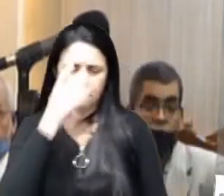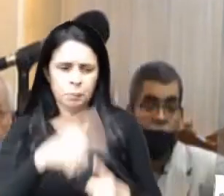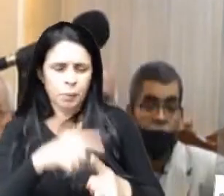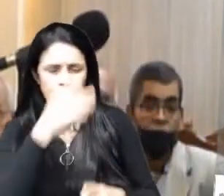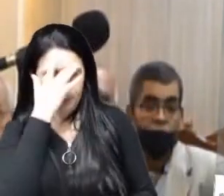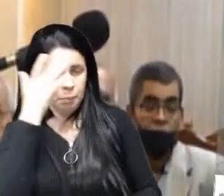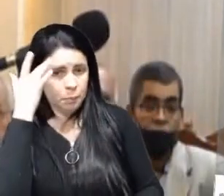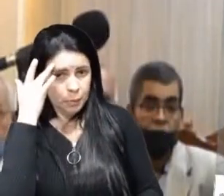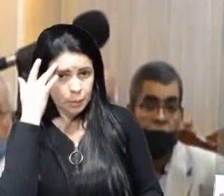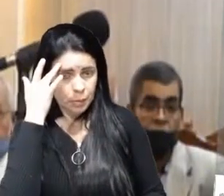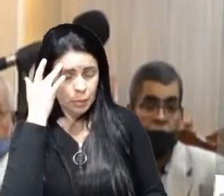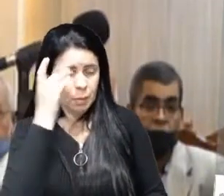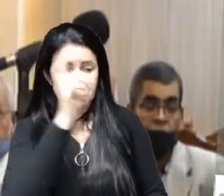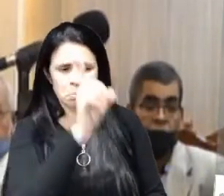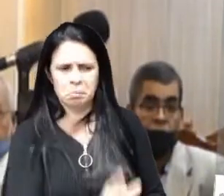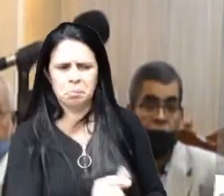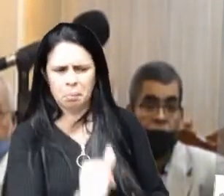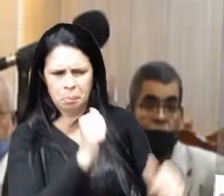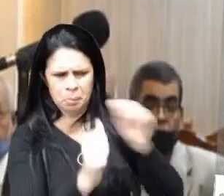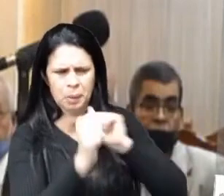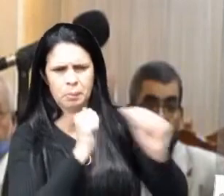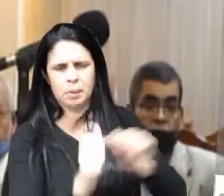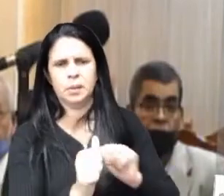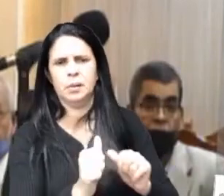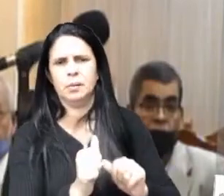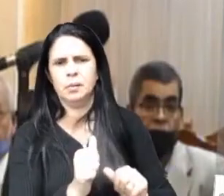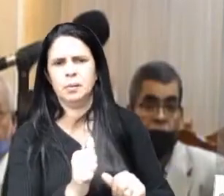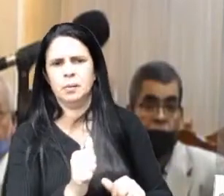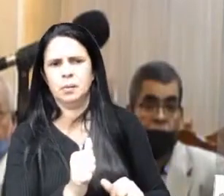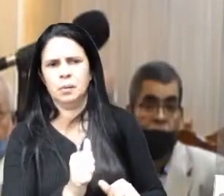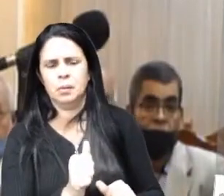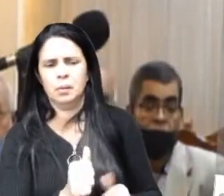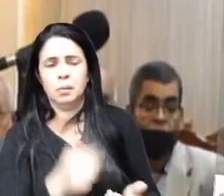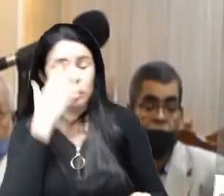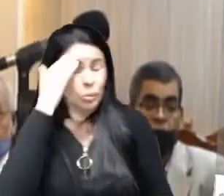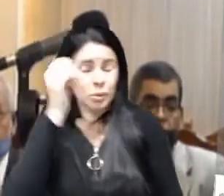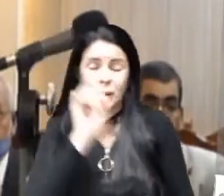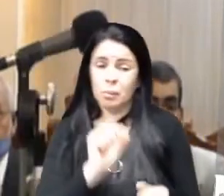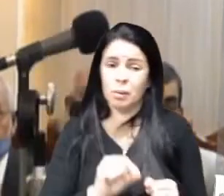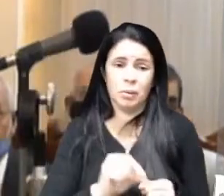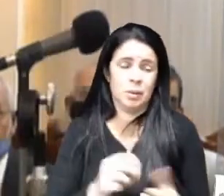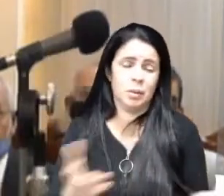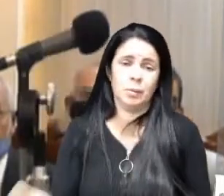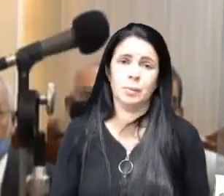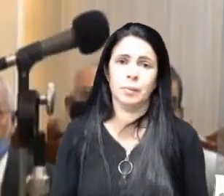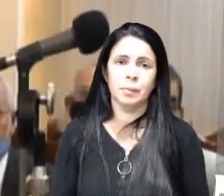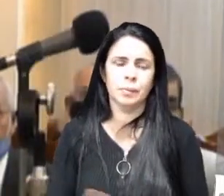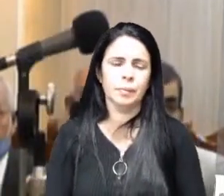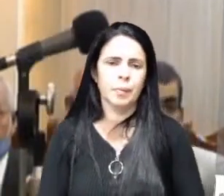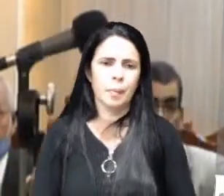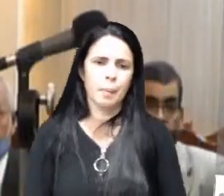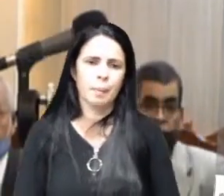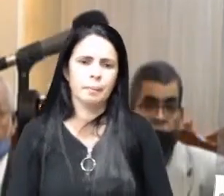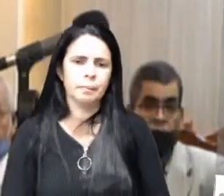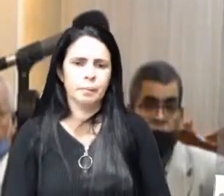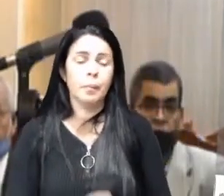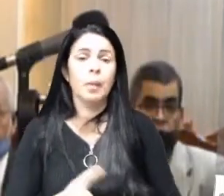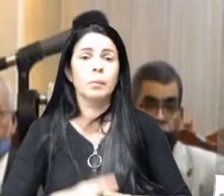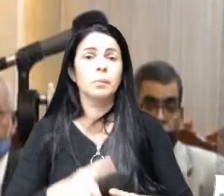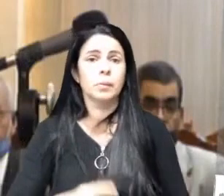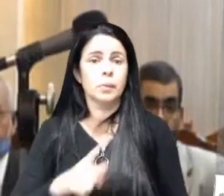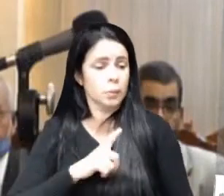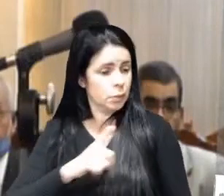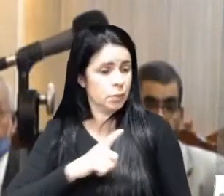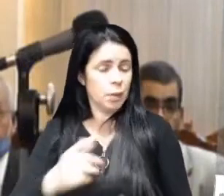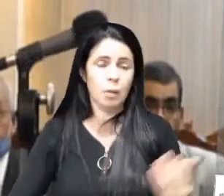olha, é para viver o tempo do fim como aquele servo que está sempre aguardando, sempre esperando. Porque houve um servo, disse Jesus,